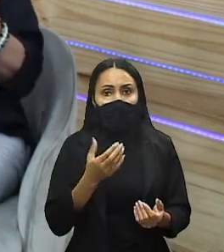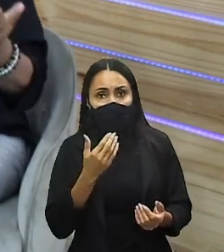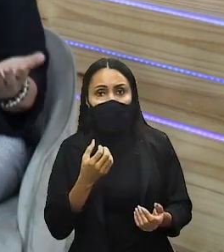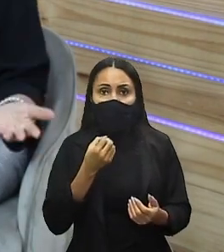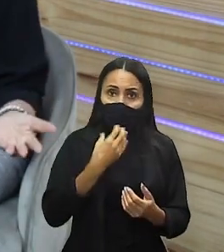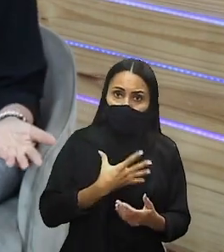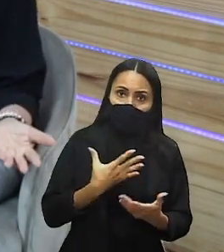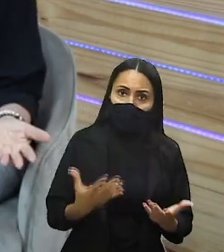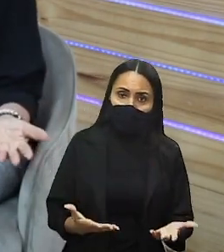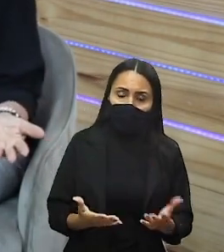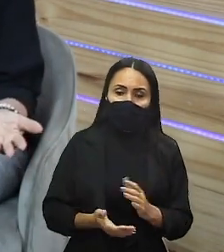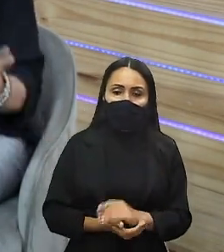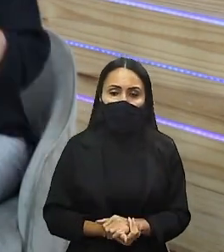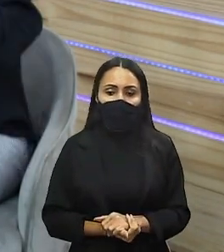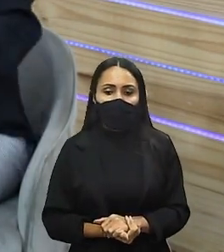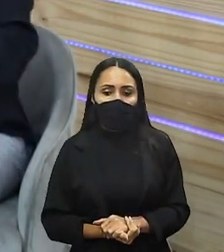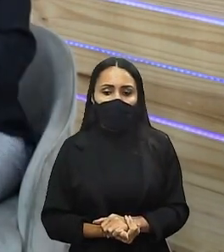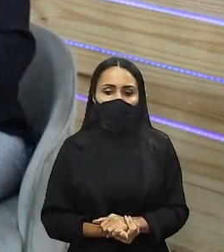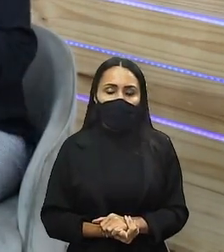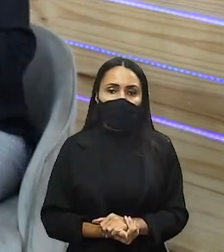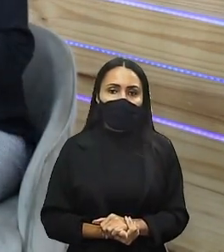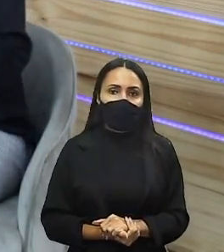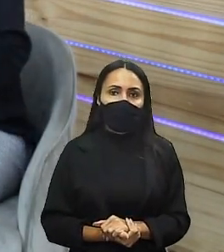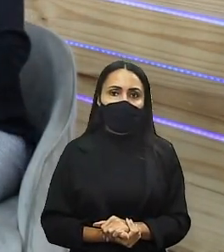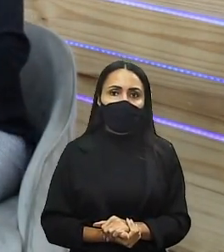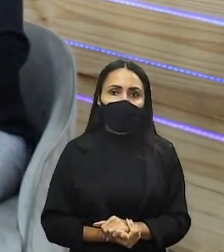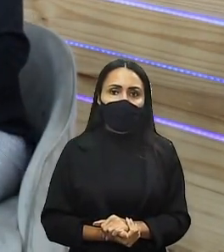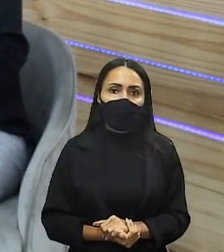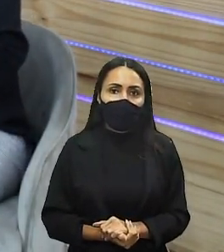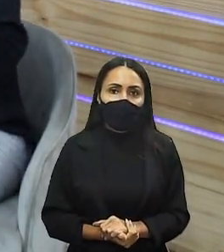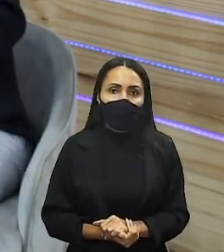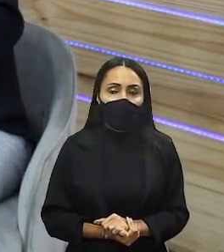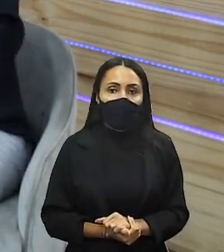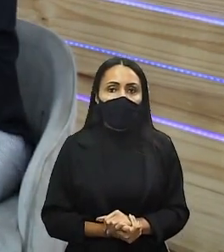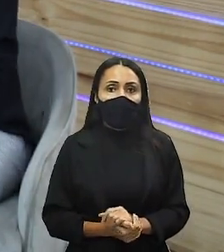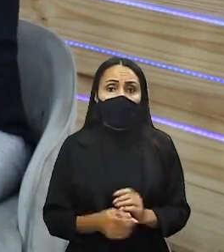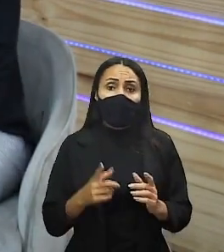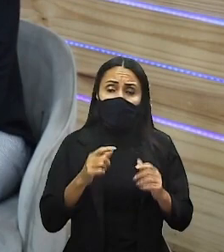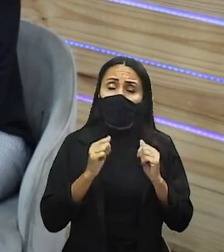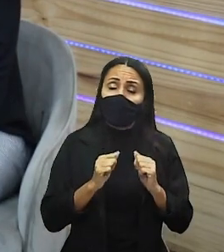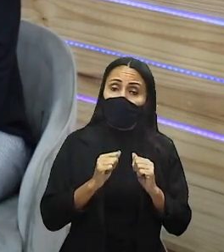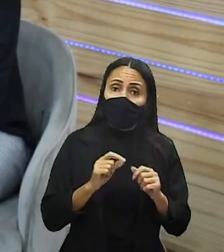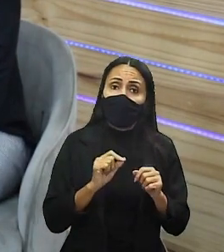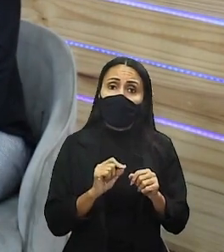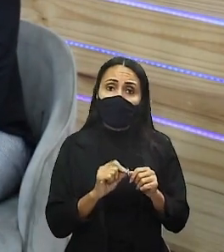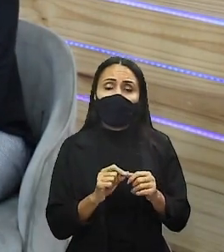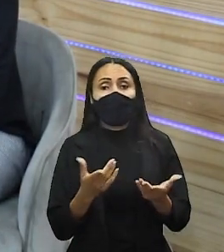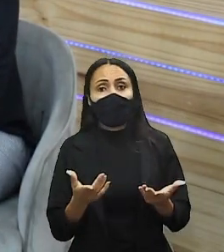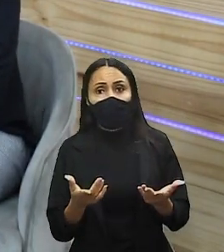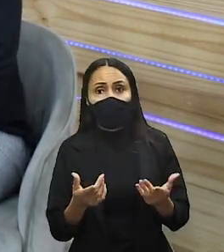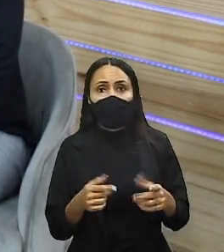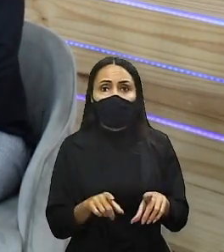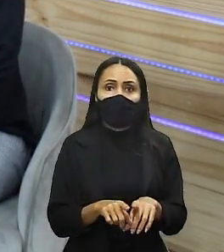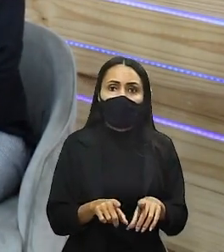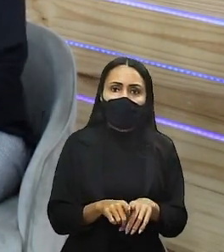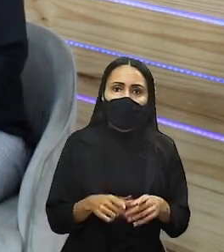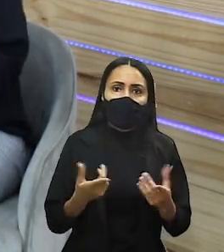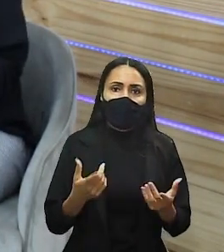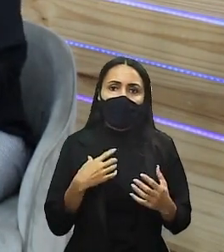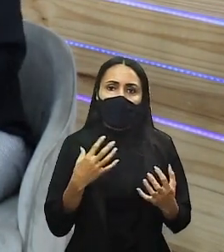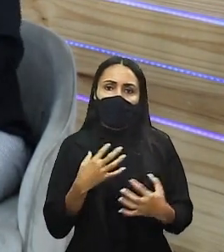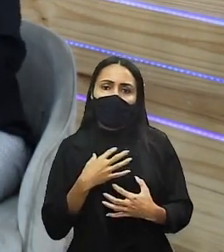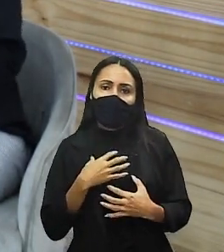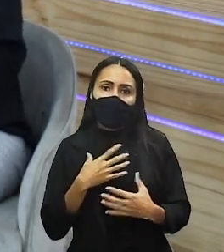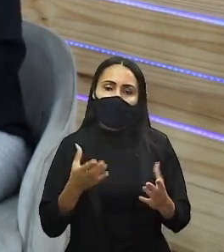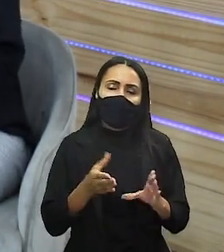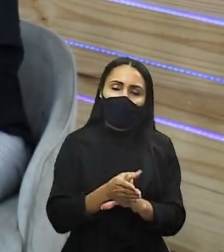têm alguma uma sugestão para fazer? Eu me vi ali como bibliotecária, então você pode fazer isso, né? Os usuários sentem em nós um